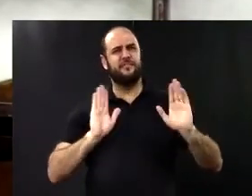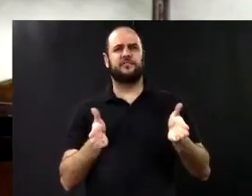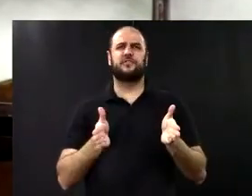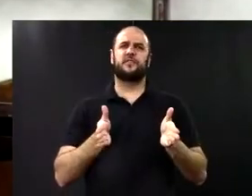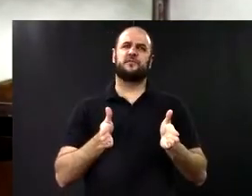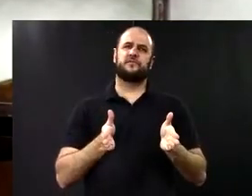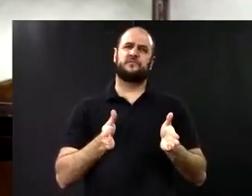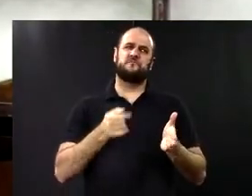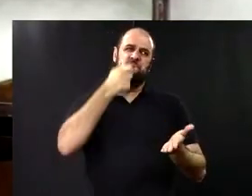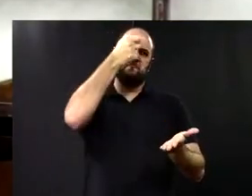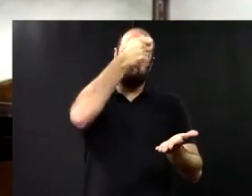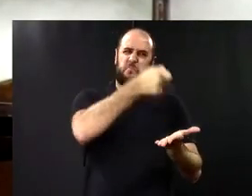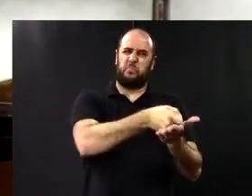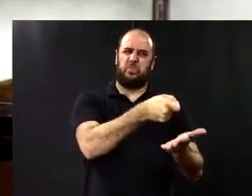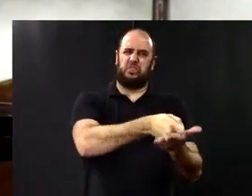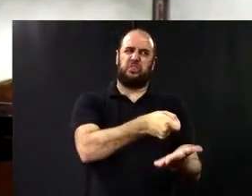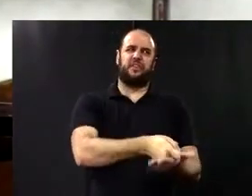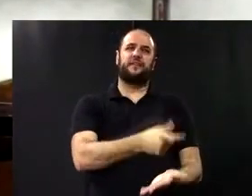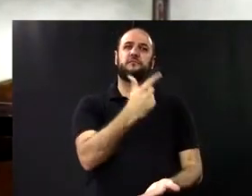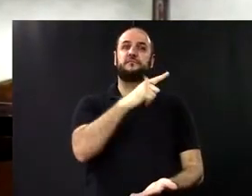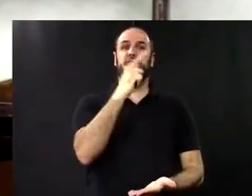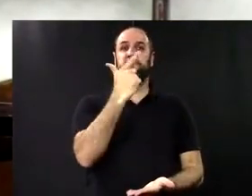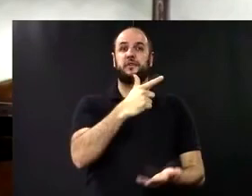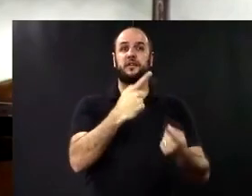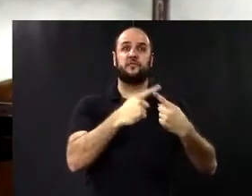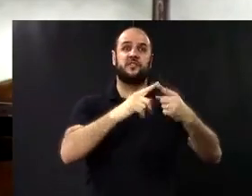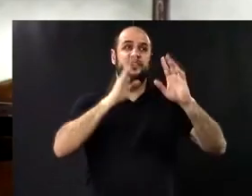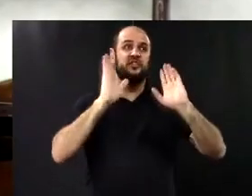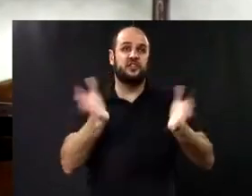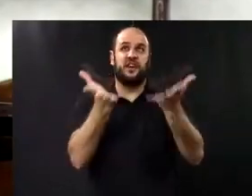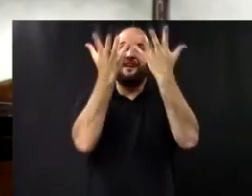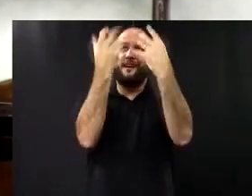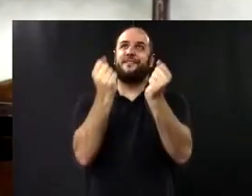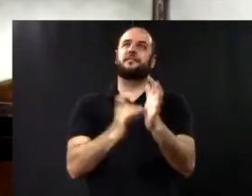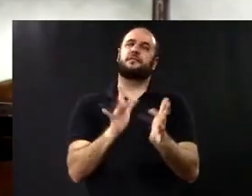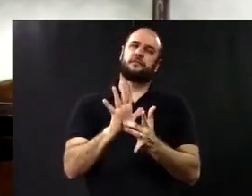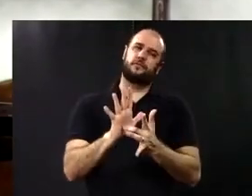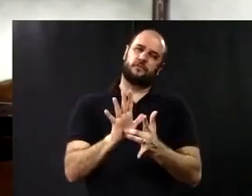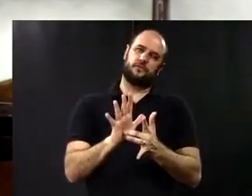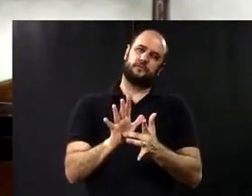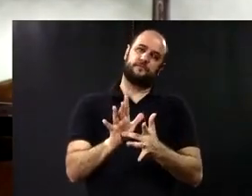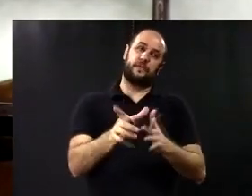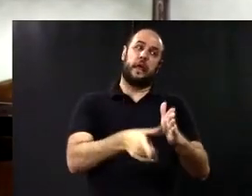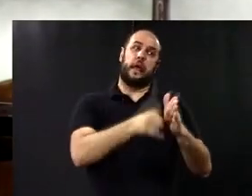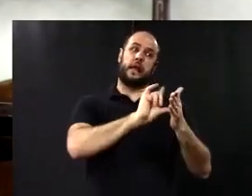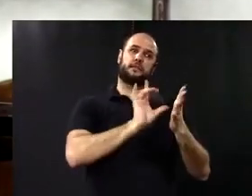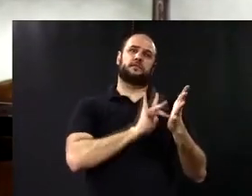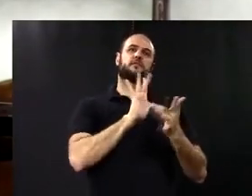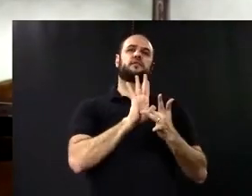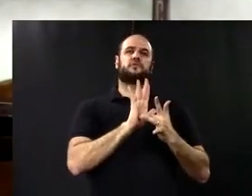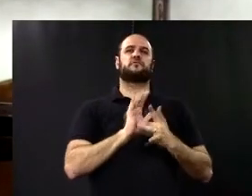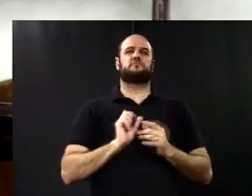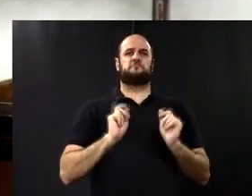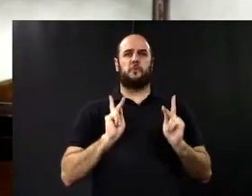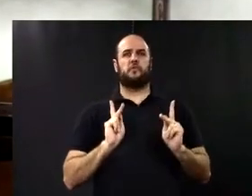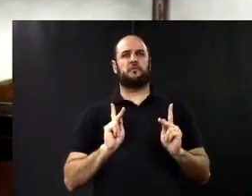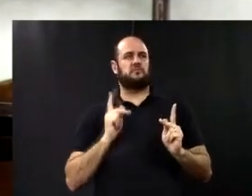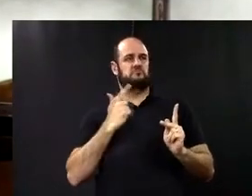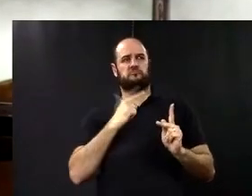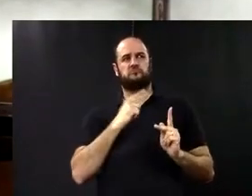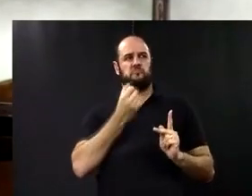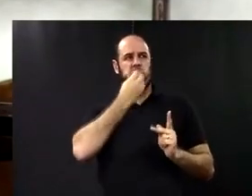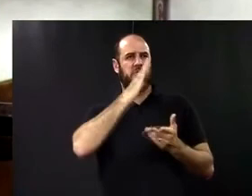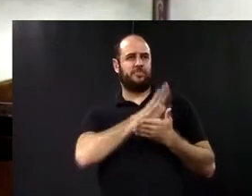nenhuma condenação para aqueles que estão em Cristo Jesus. Antes de Cristo, de fato, nós não fazíamos o que era bom.